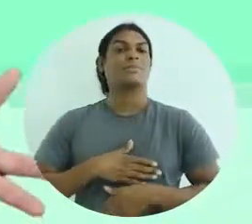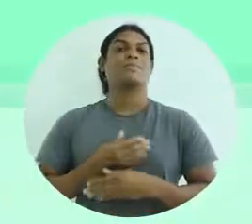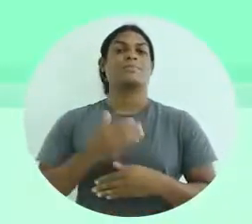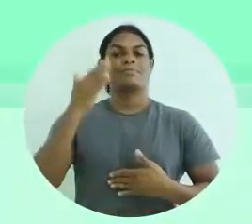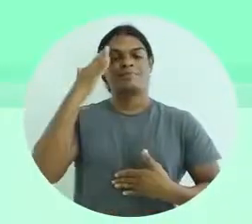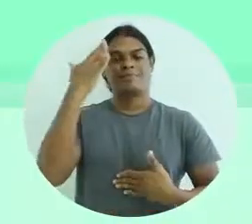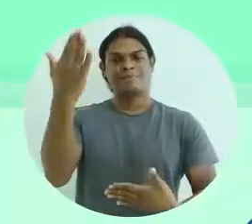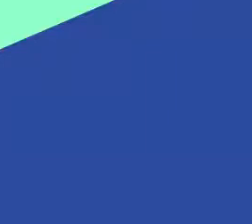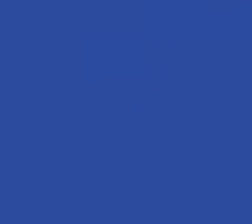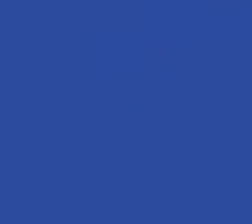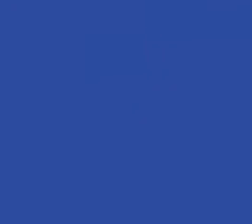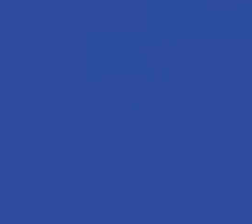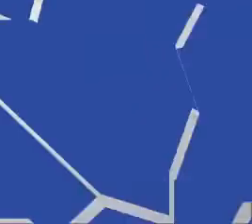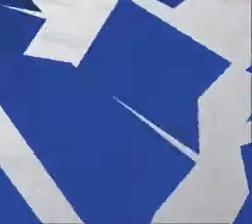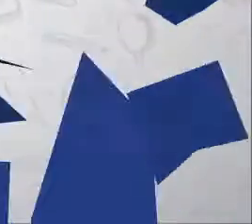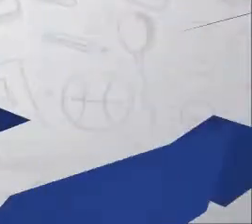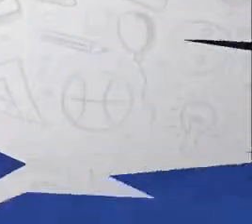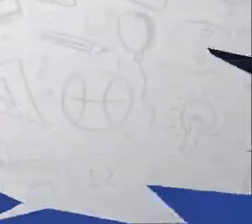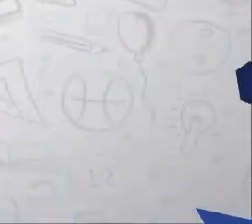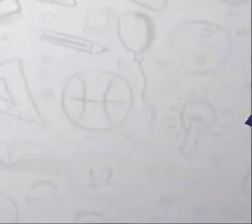até a próxima.